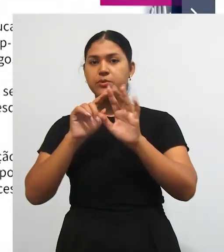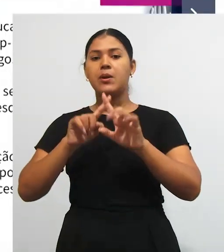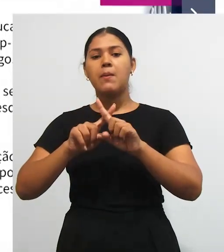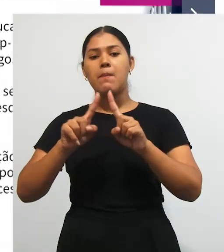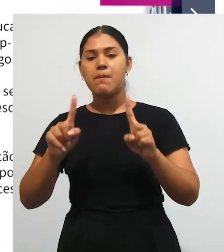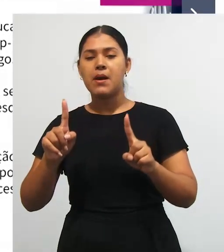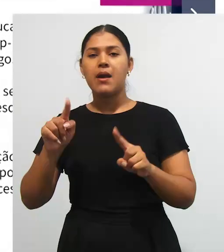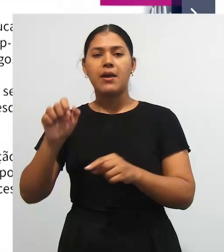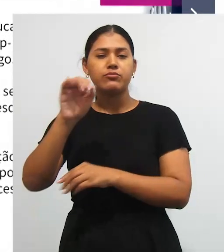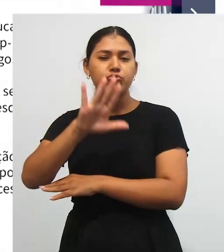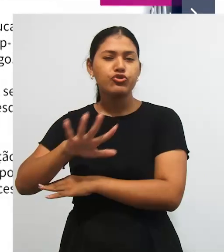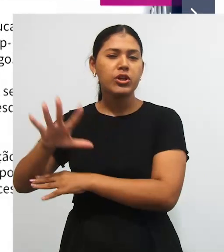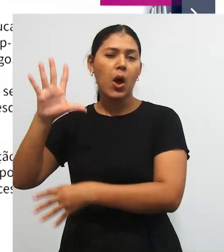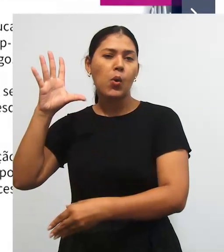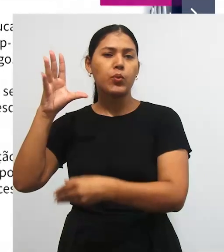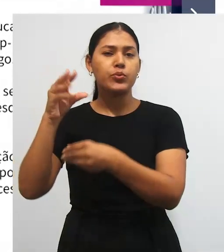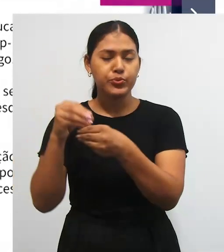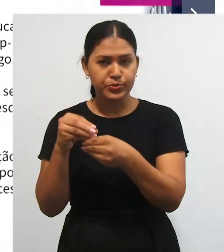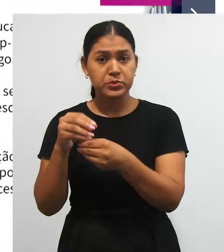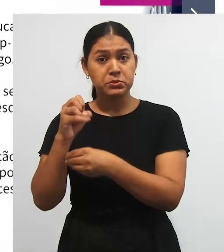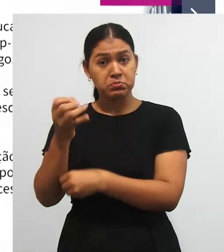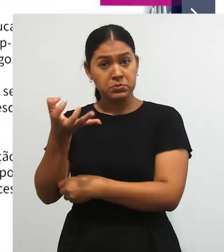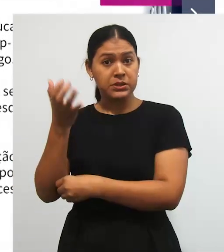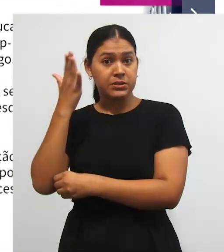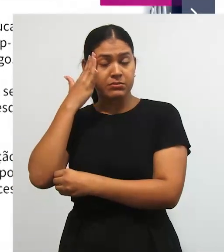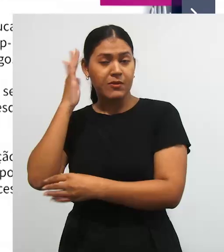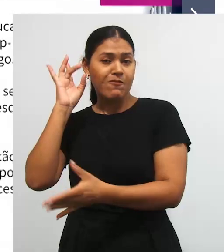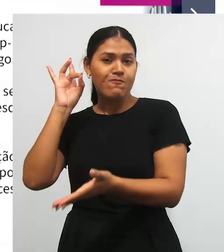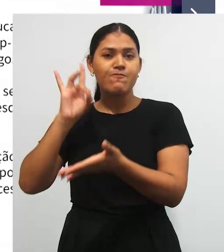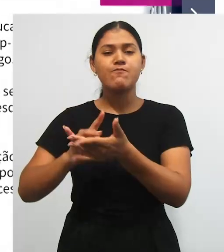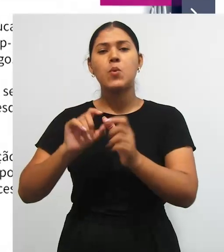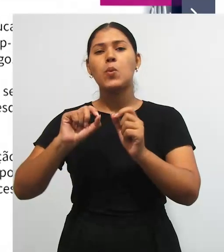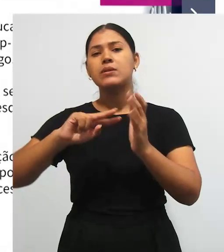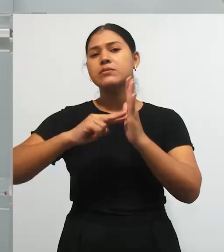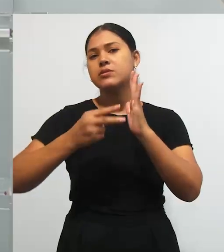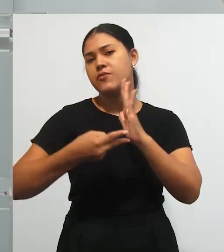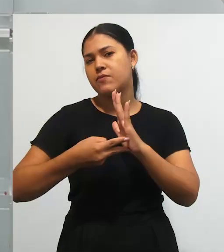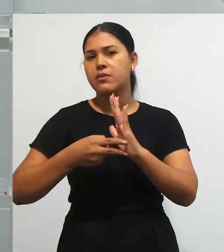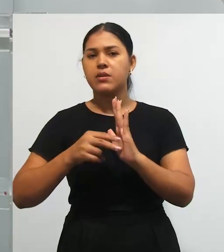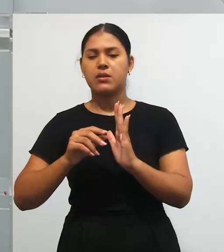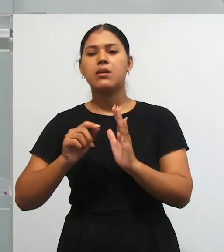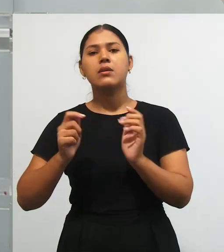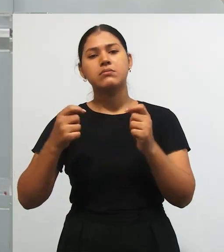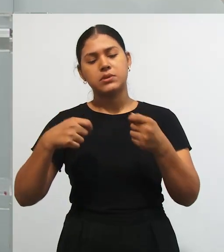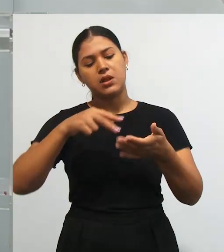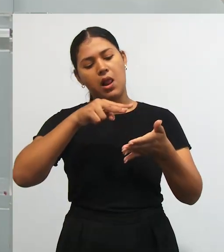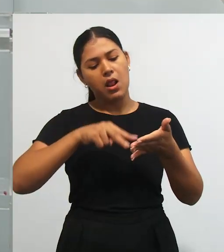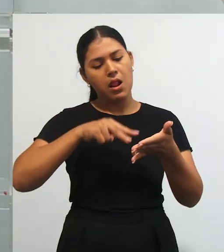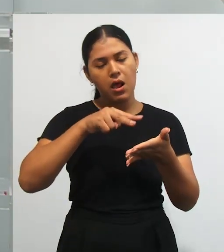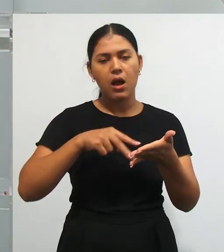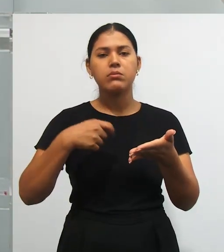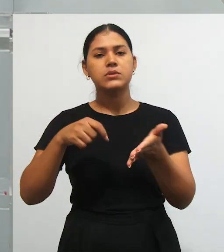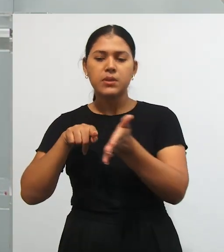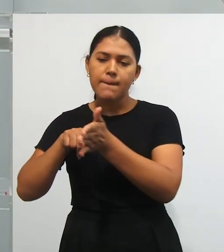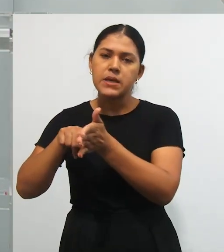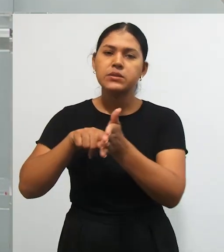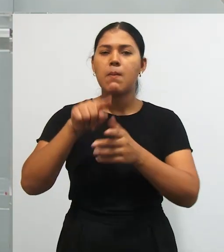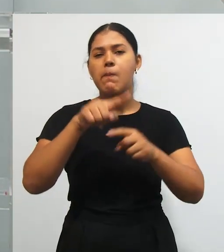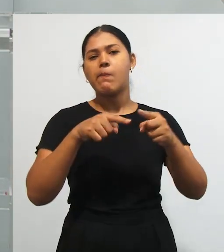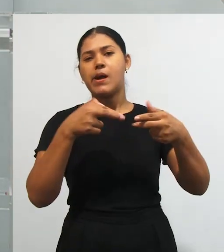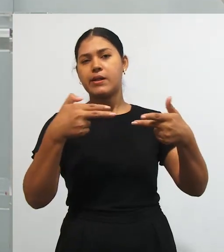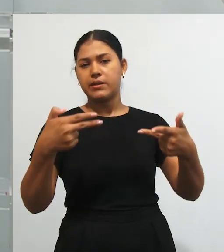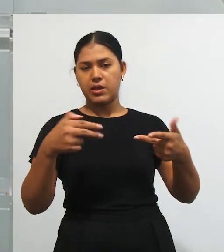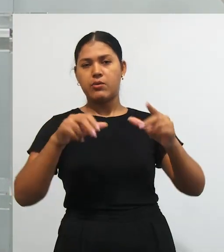são generalizações. Se você quiser saber de fato a verdade, mesmo que provisória, você tem que ler, você tem que consultar os materiais.